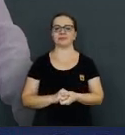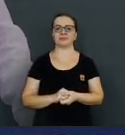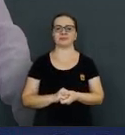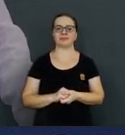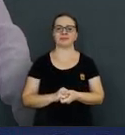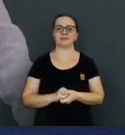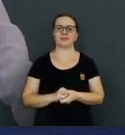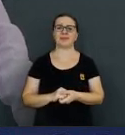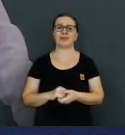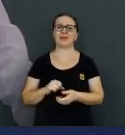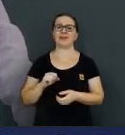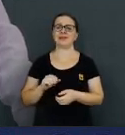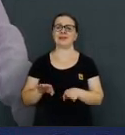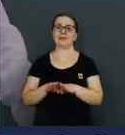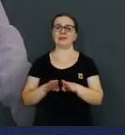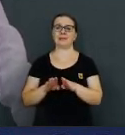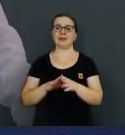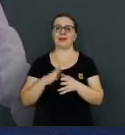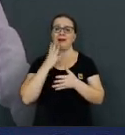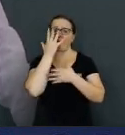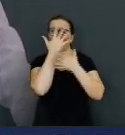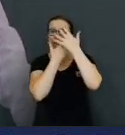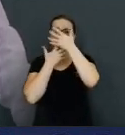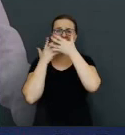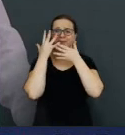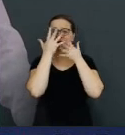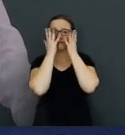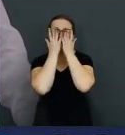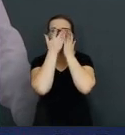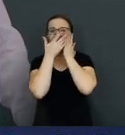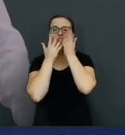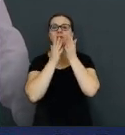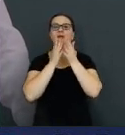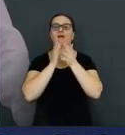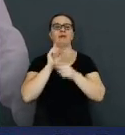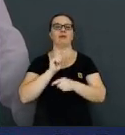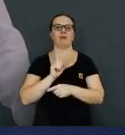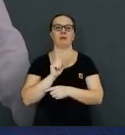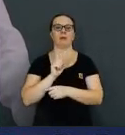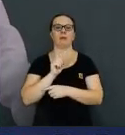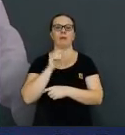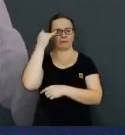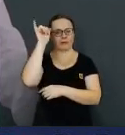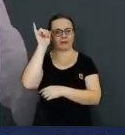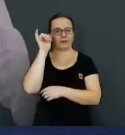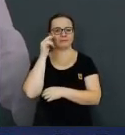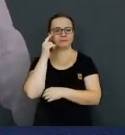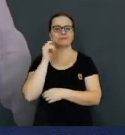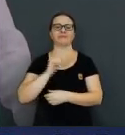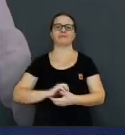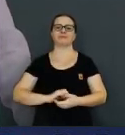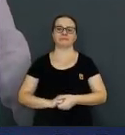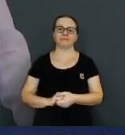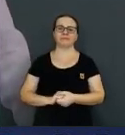no rosto. Não passar a mão no rosto, no nariz, nos olhos. Tem gente que tem esse costume. Está toda hora esfregando o rosto,